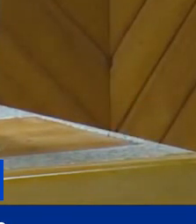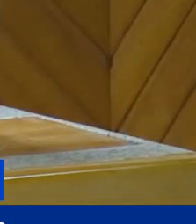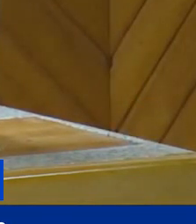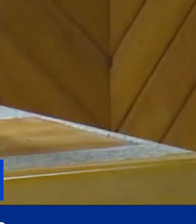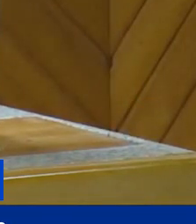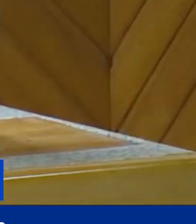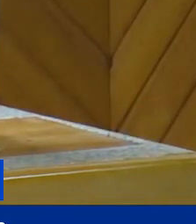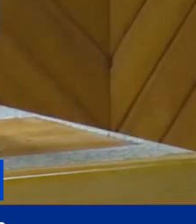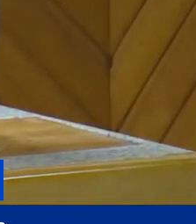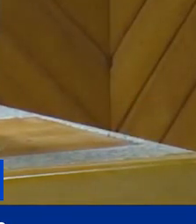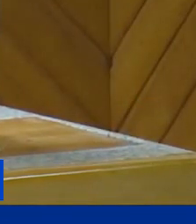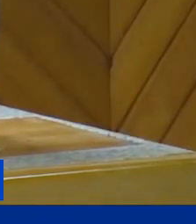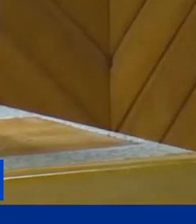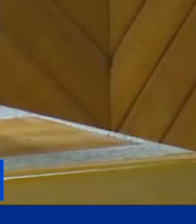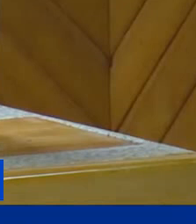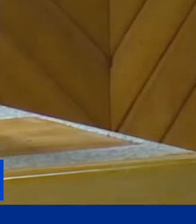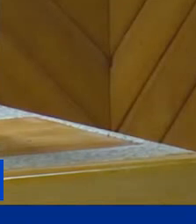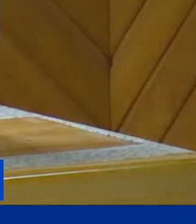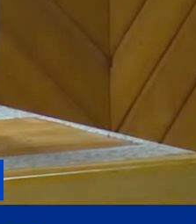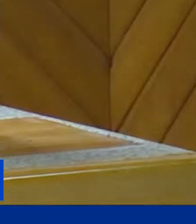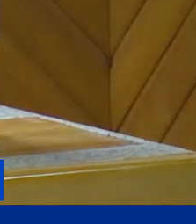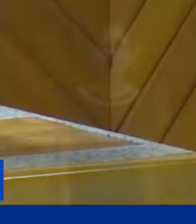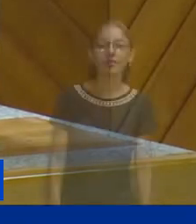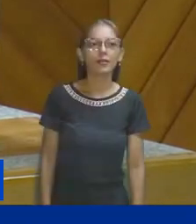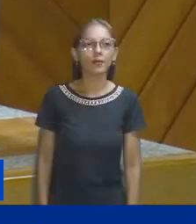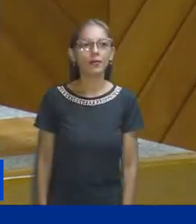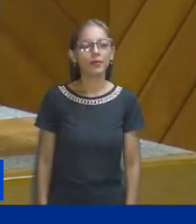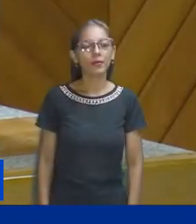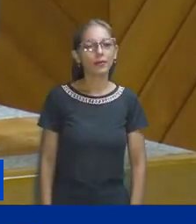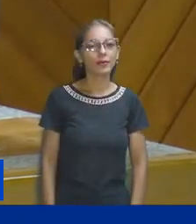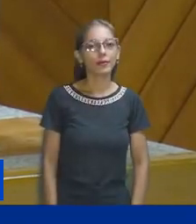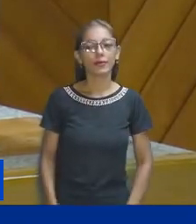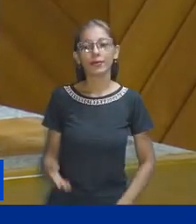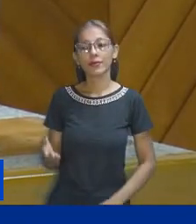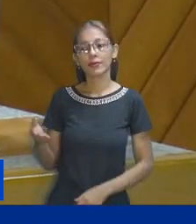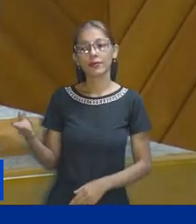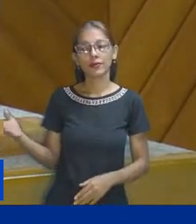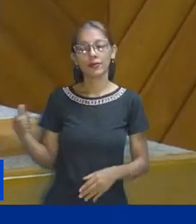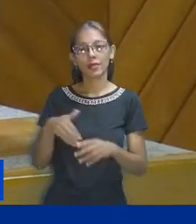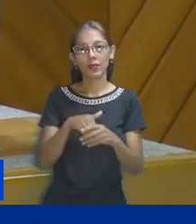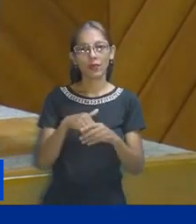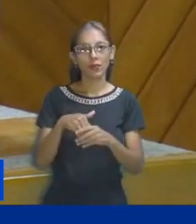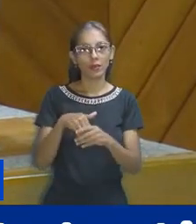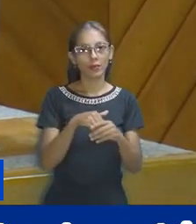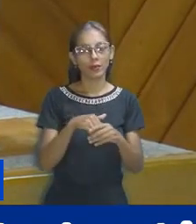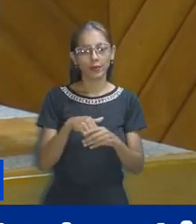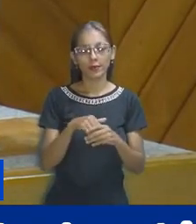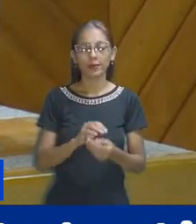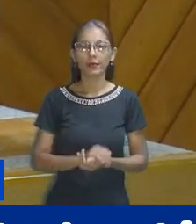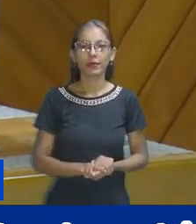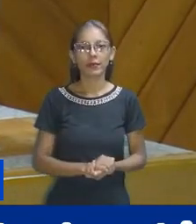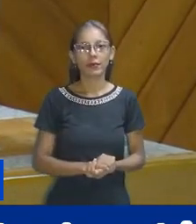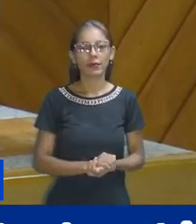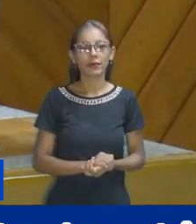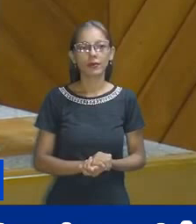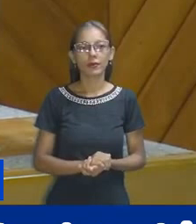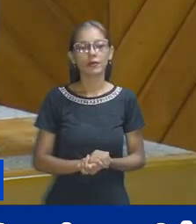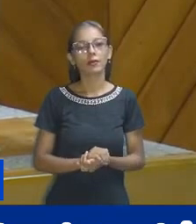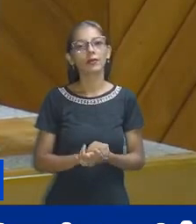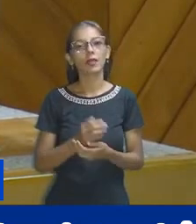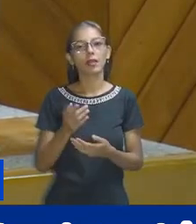promessa de vantagem individual a eleitores consistente no oferecimento de emprego, já que as